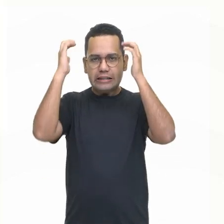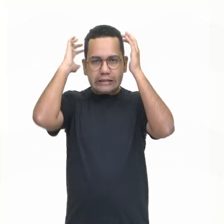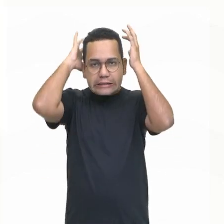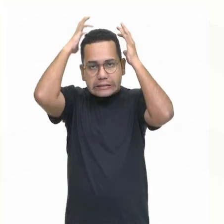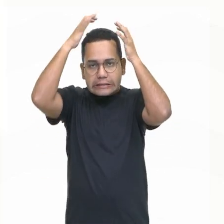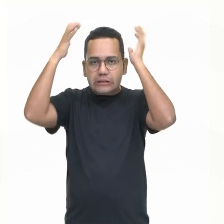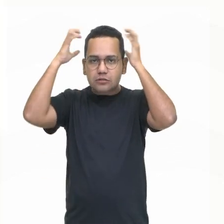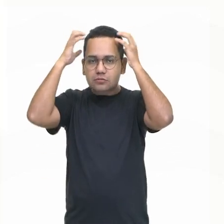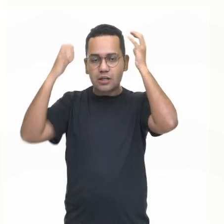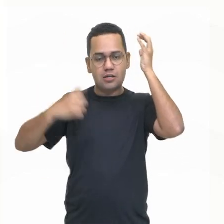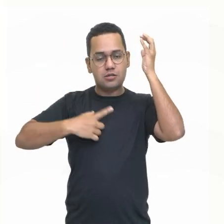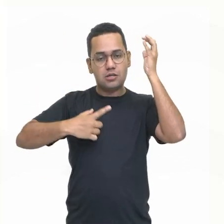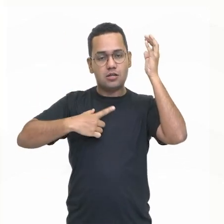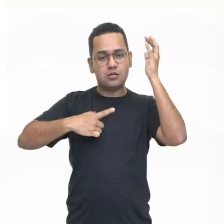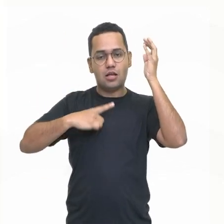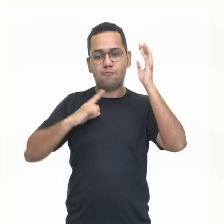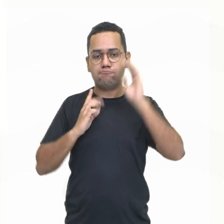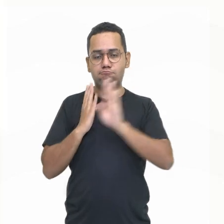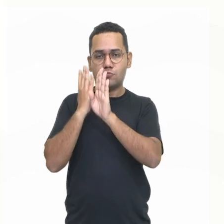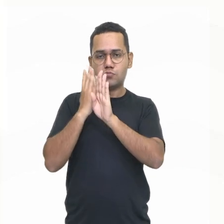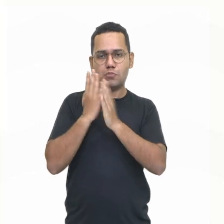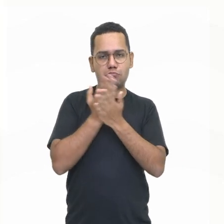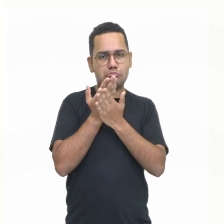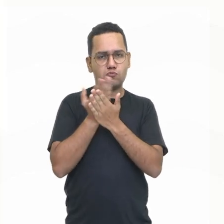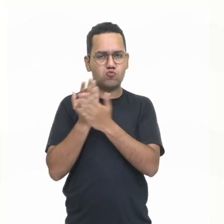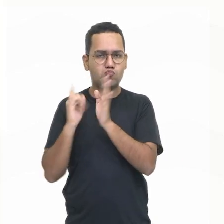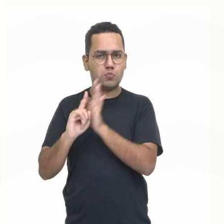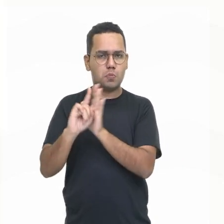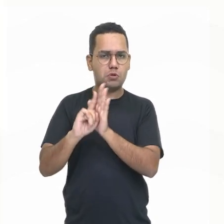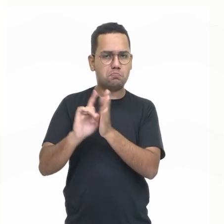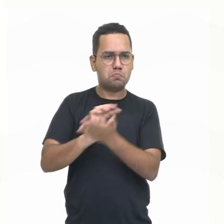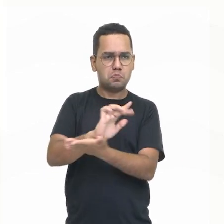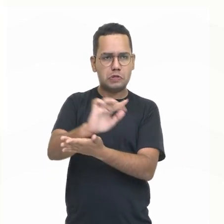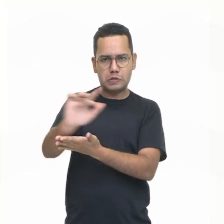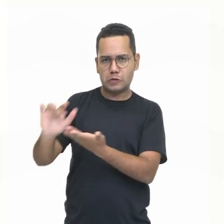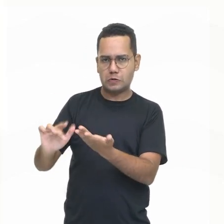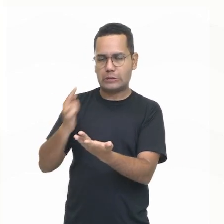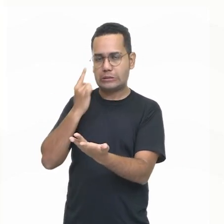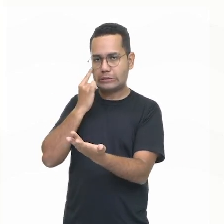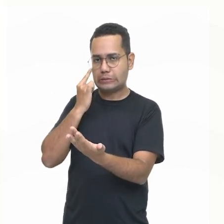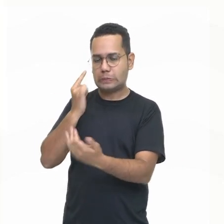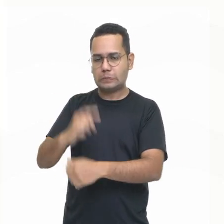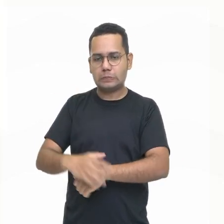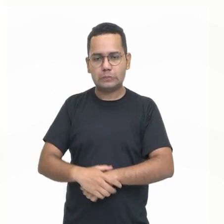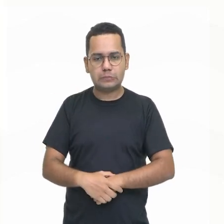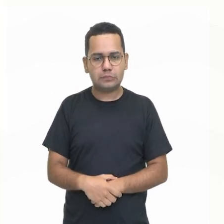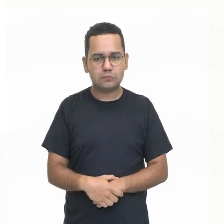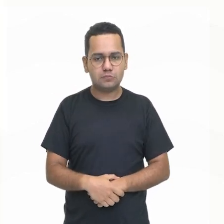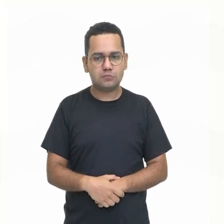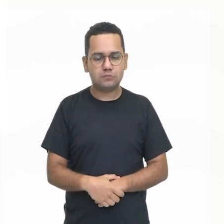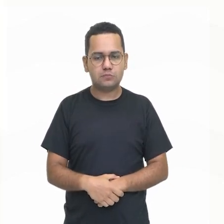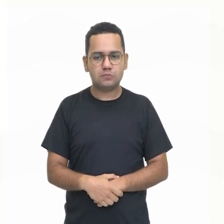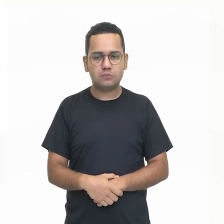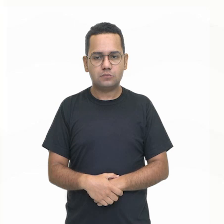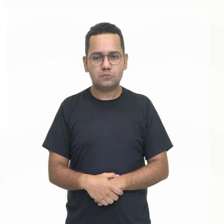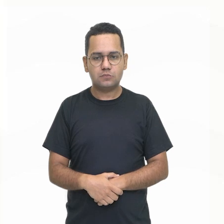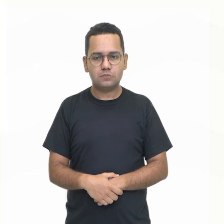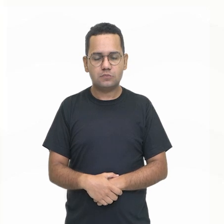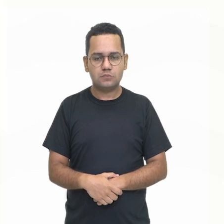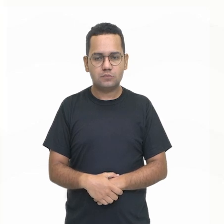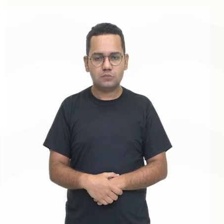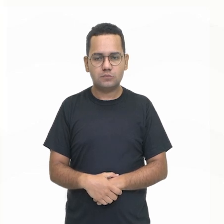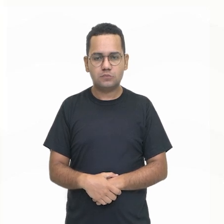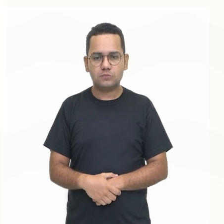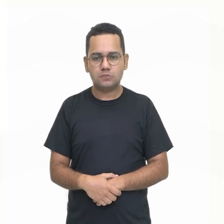ao longo de muitos estudos, de muitas pesquisas, que mostram esses crânios encontrados,